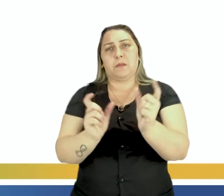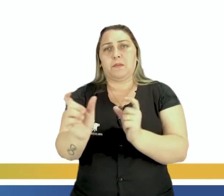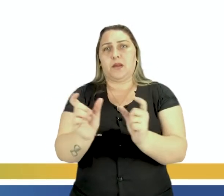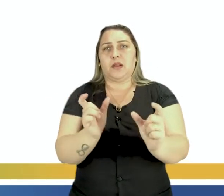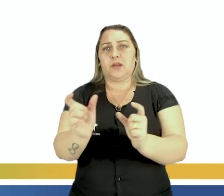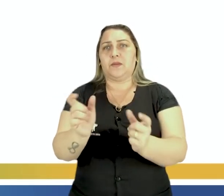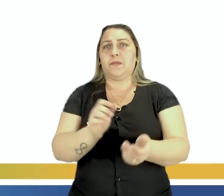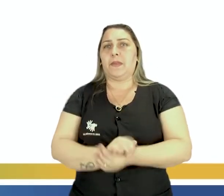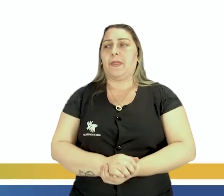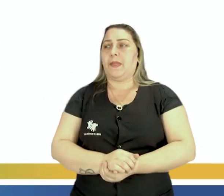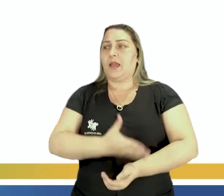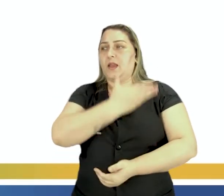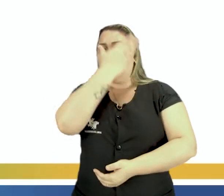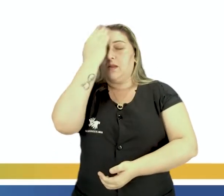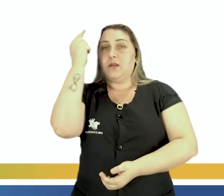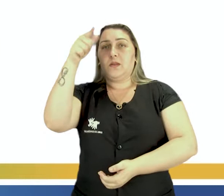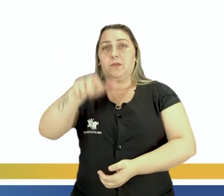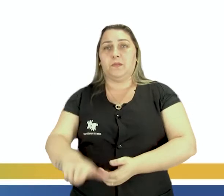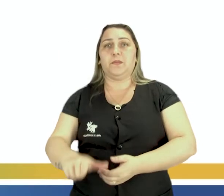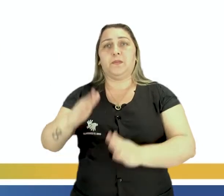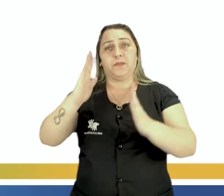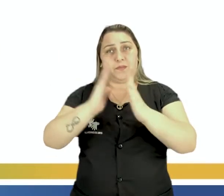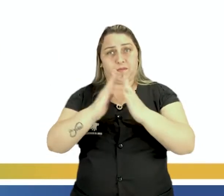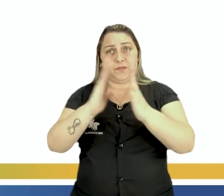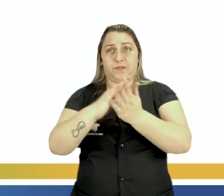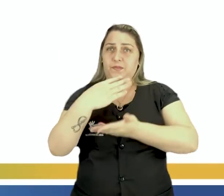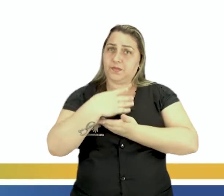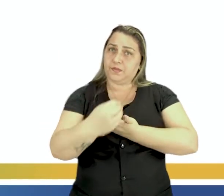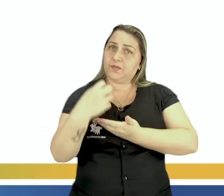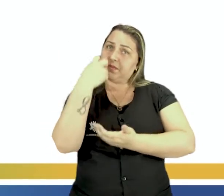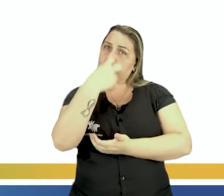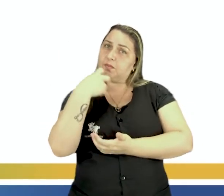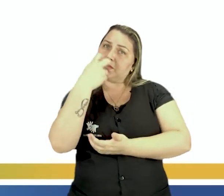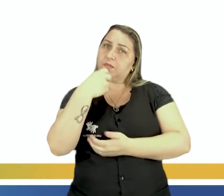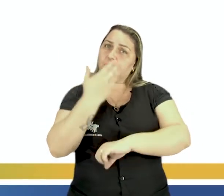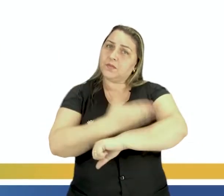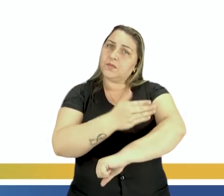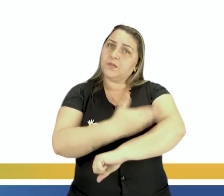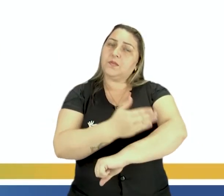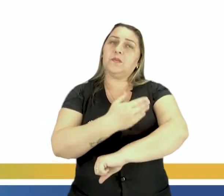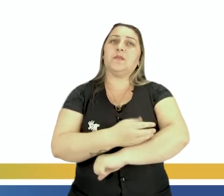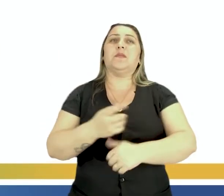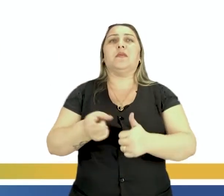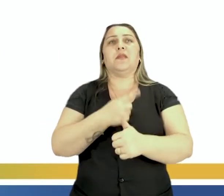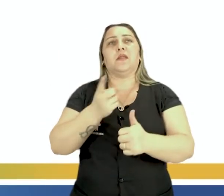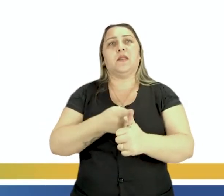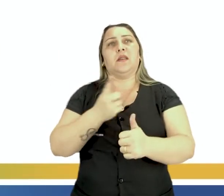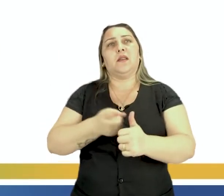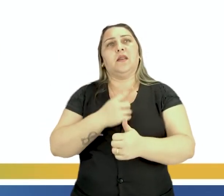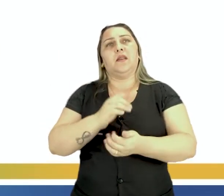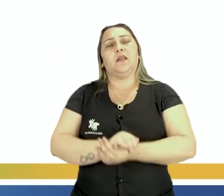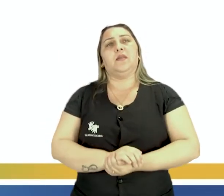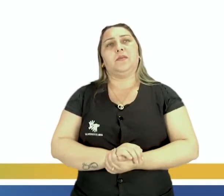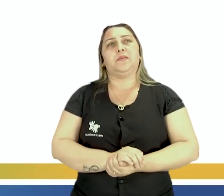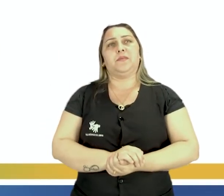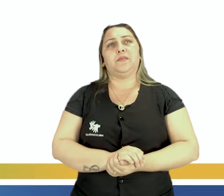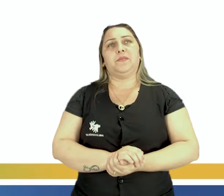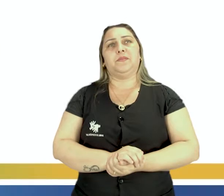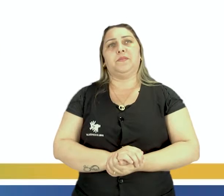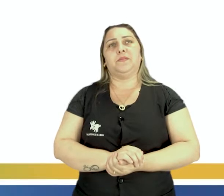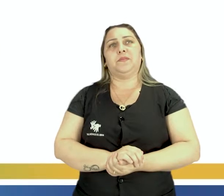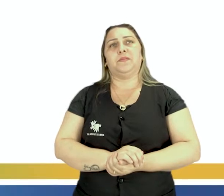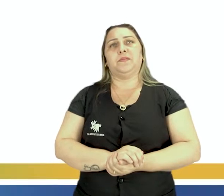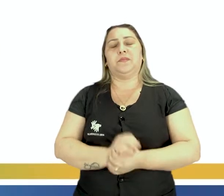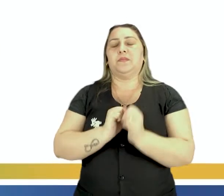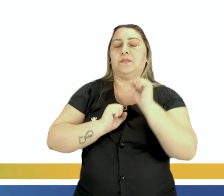palavrinhas. Não esqueçam de repetir em casa comigo, ok? Para treinar a oralidade. Então, vamos lá. A primeira é wake up, que